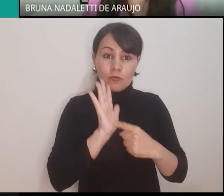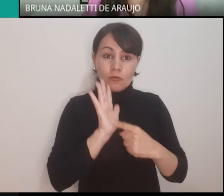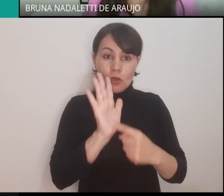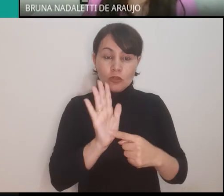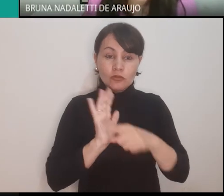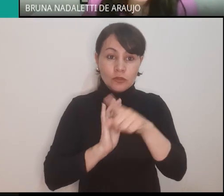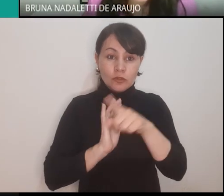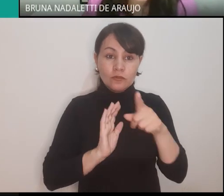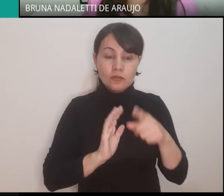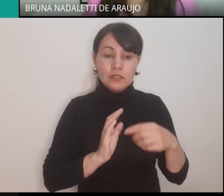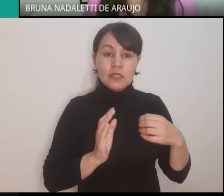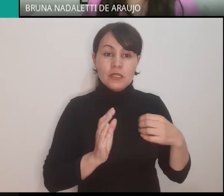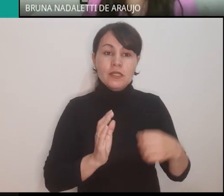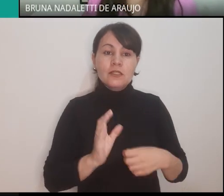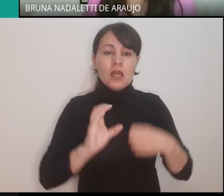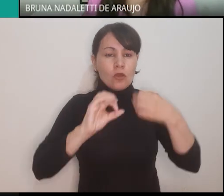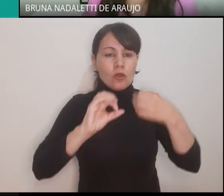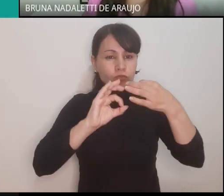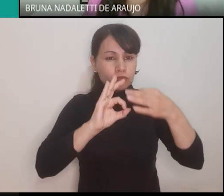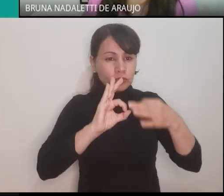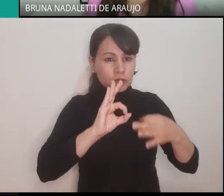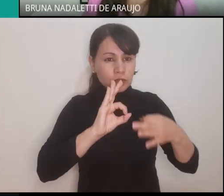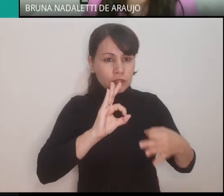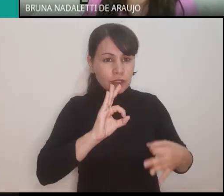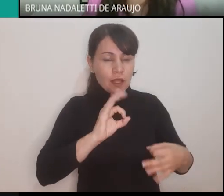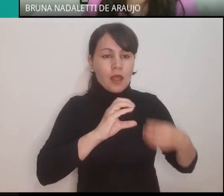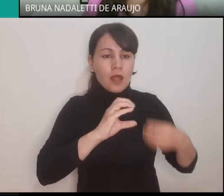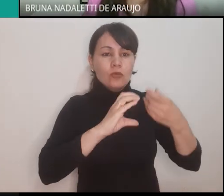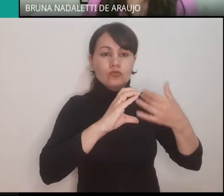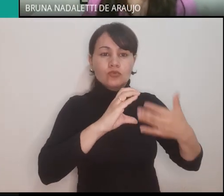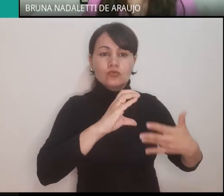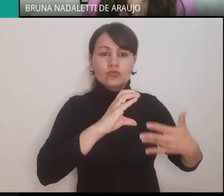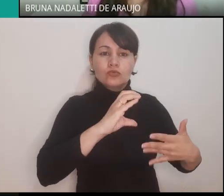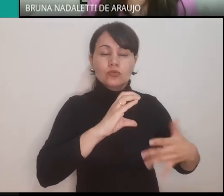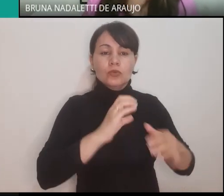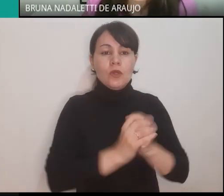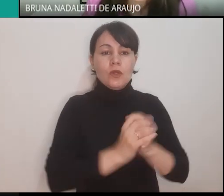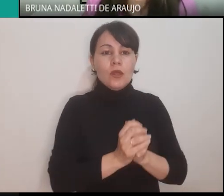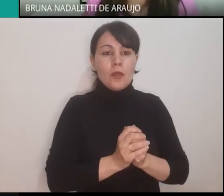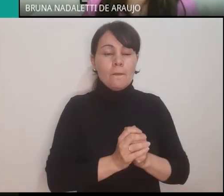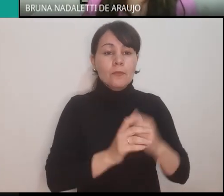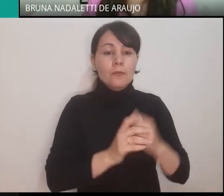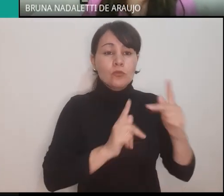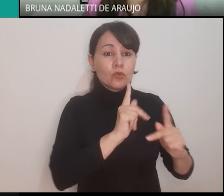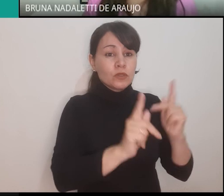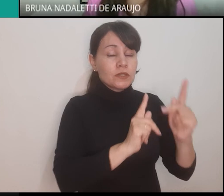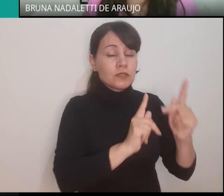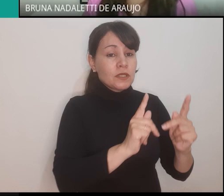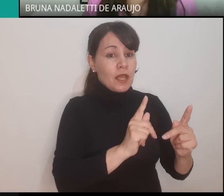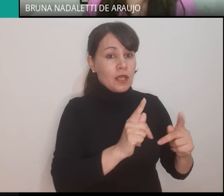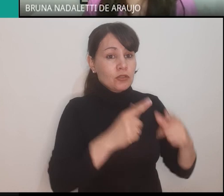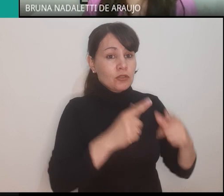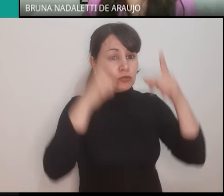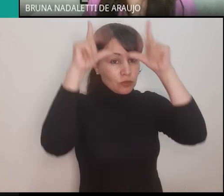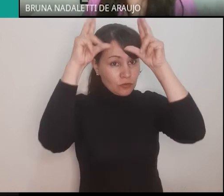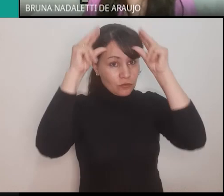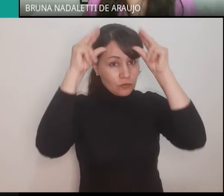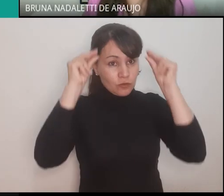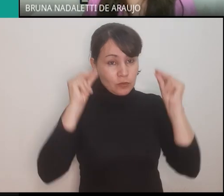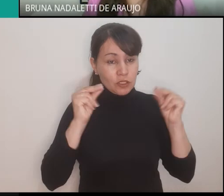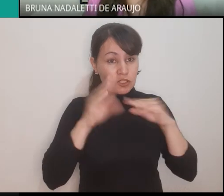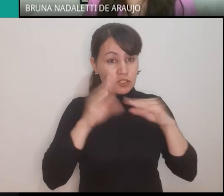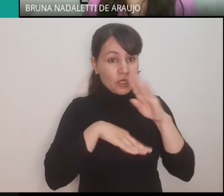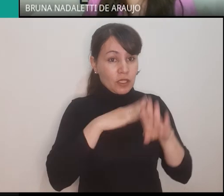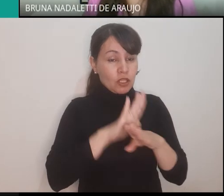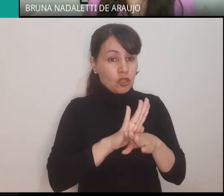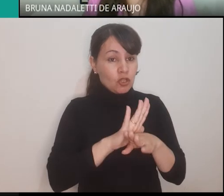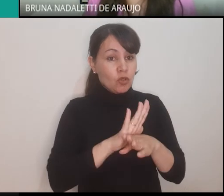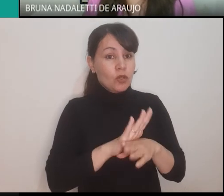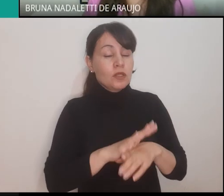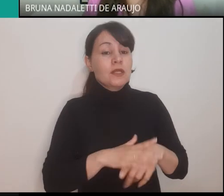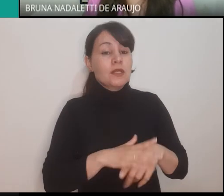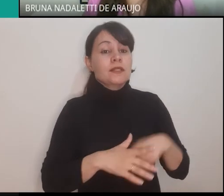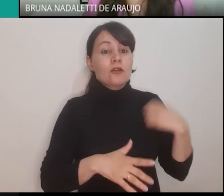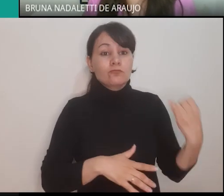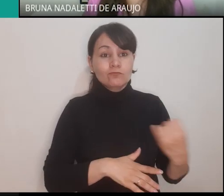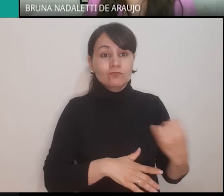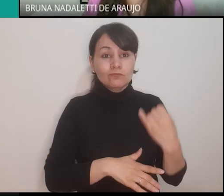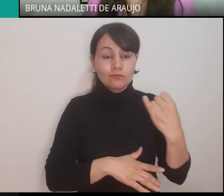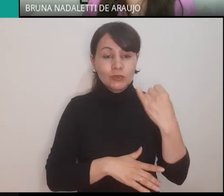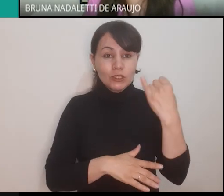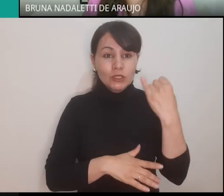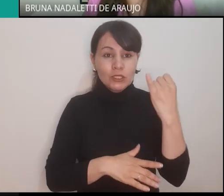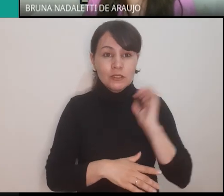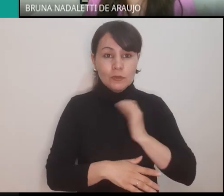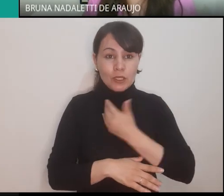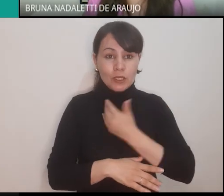as etapas do processo de enfermagem, em que todas elas são de extrema relevância para